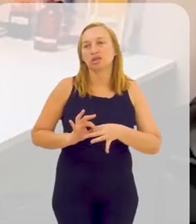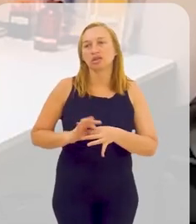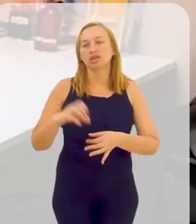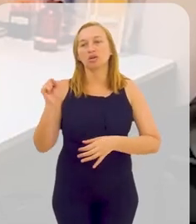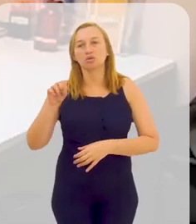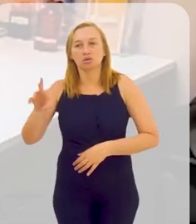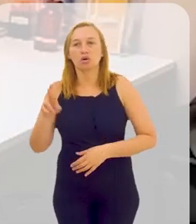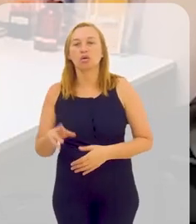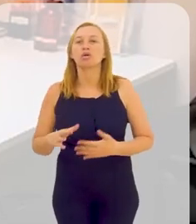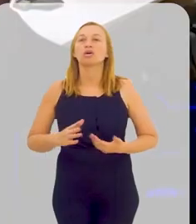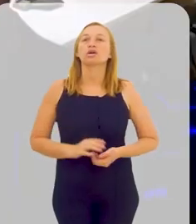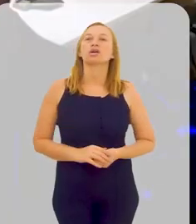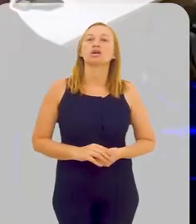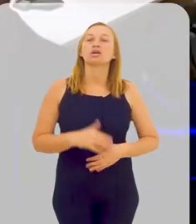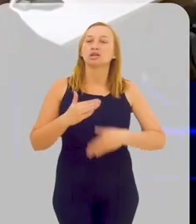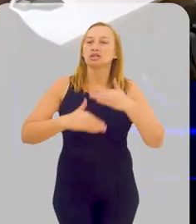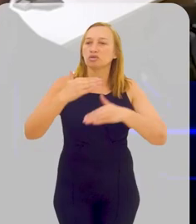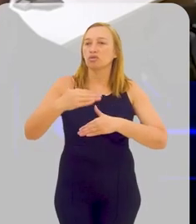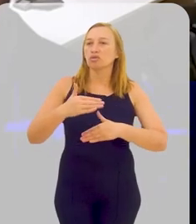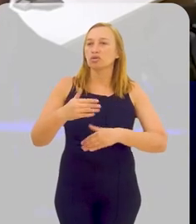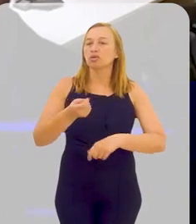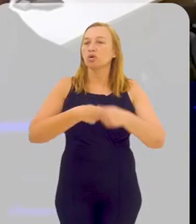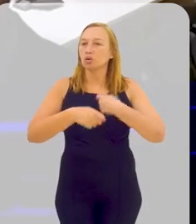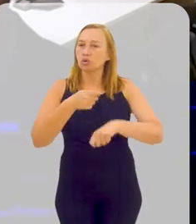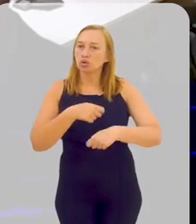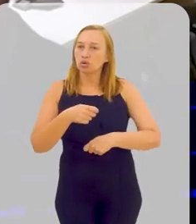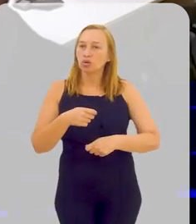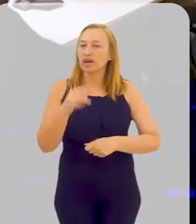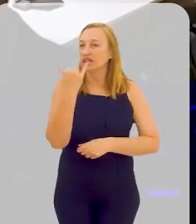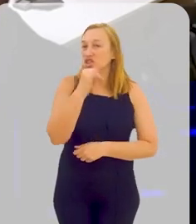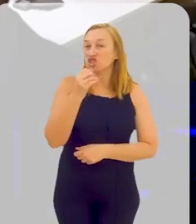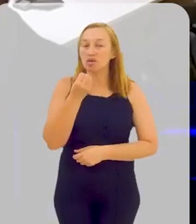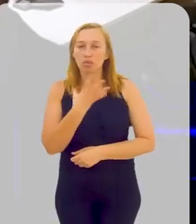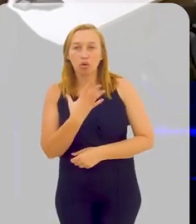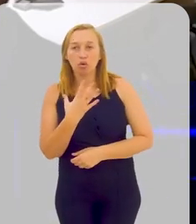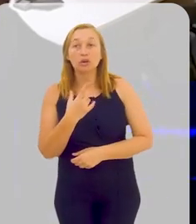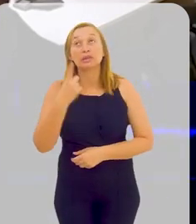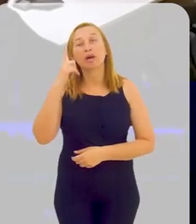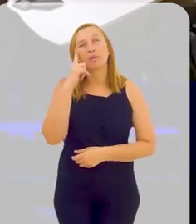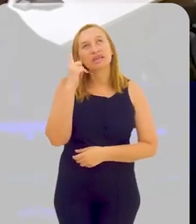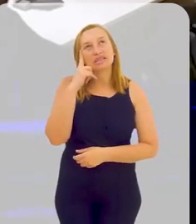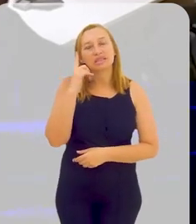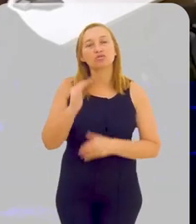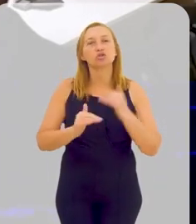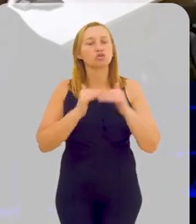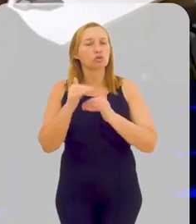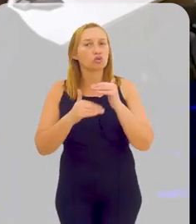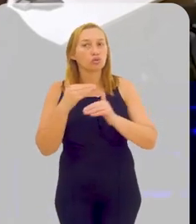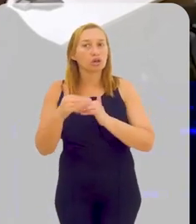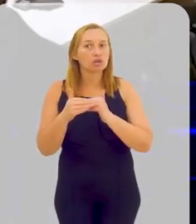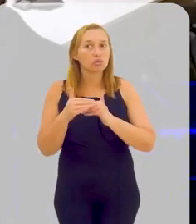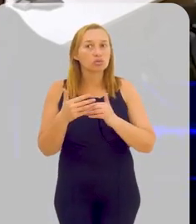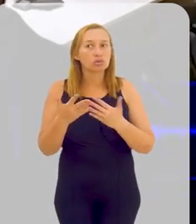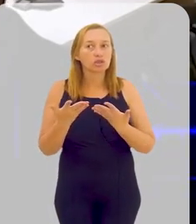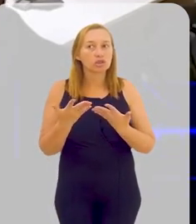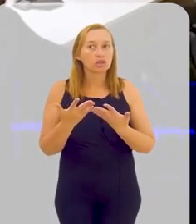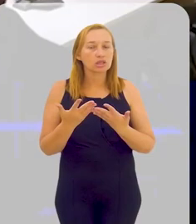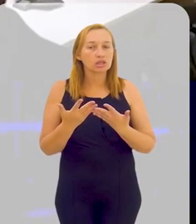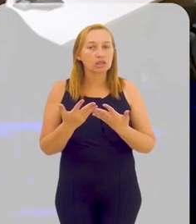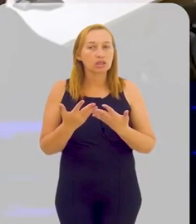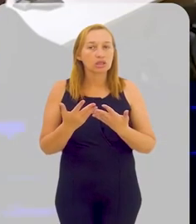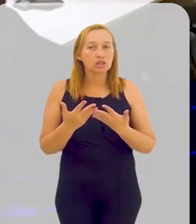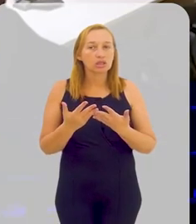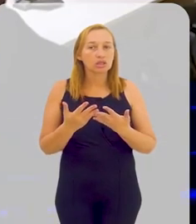conectado ao sol nessa questão do desenvolvimento econômico a energia é um ponto crucial né se a gente está pensando